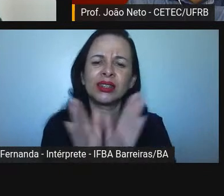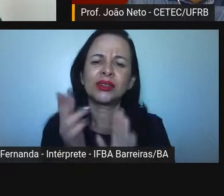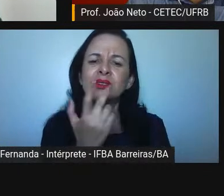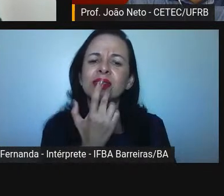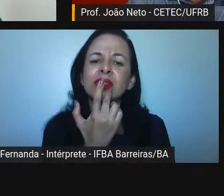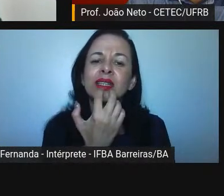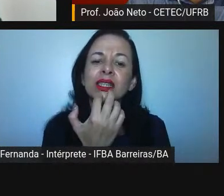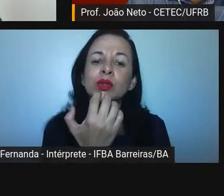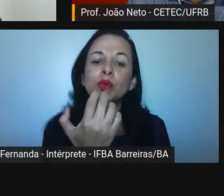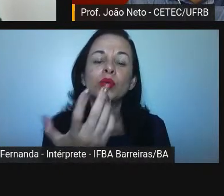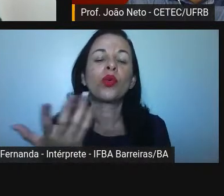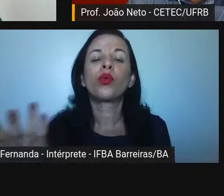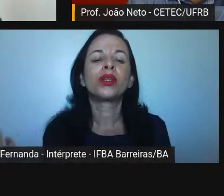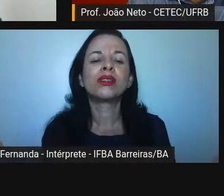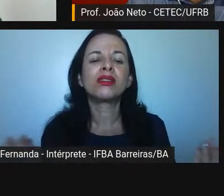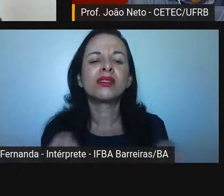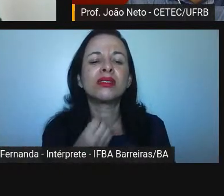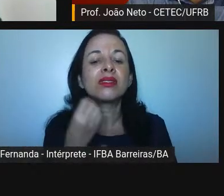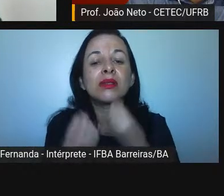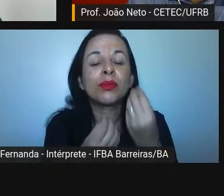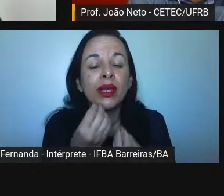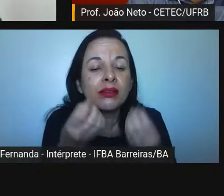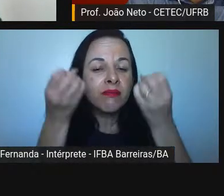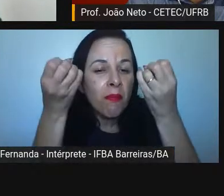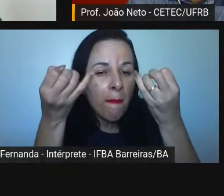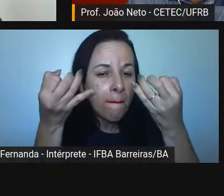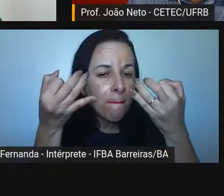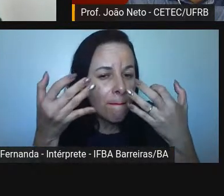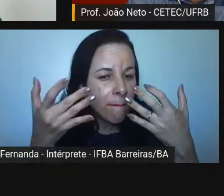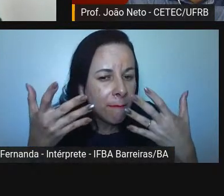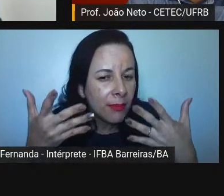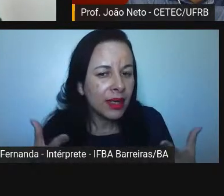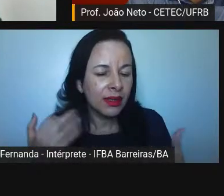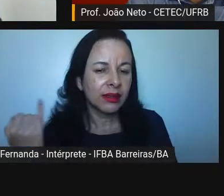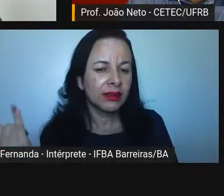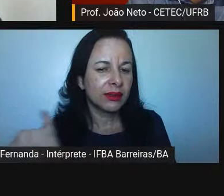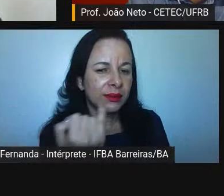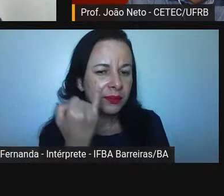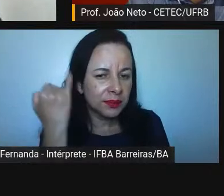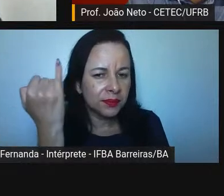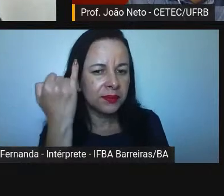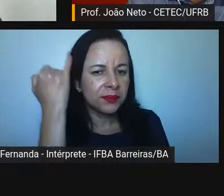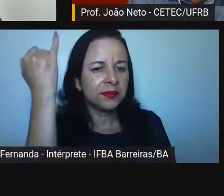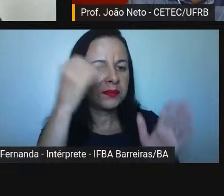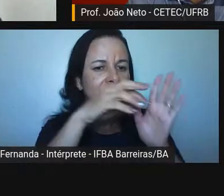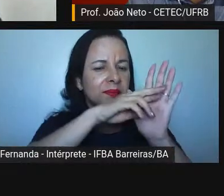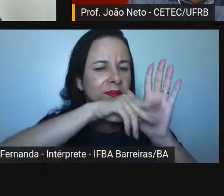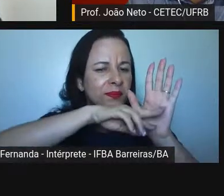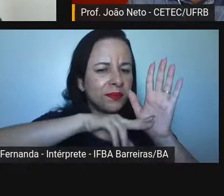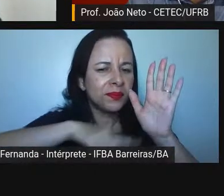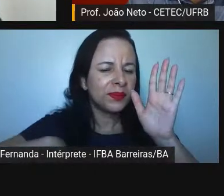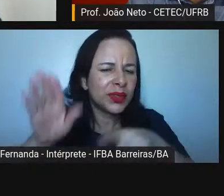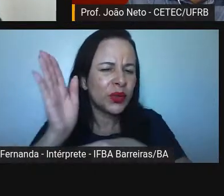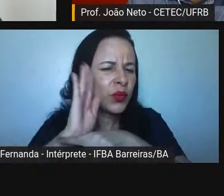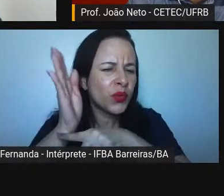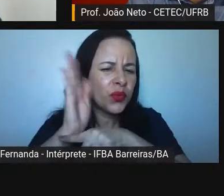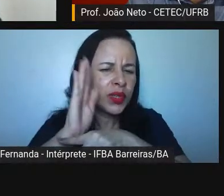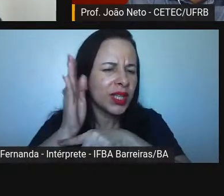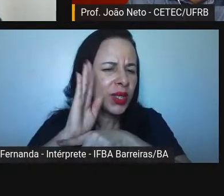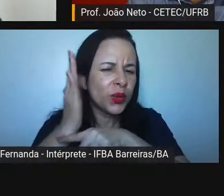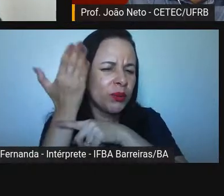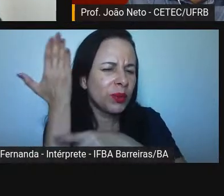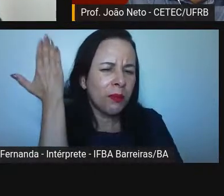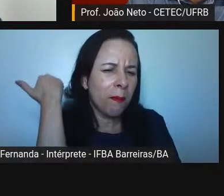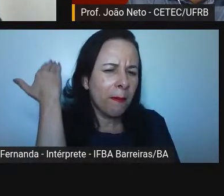é de escrever para ele a importância as diferenças né eu lembrei de um filme muito antigo que ele tinha assistido